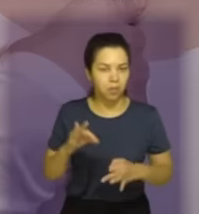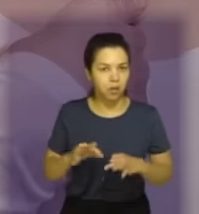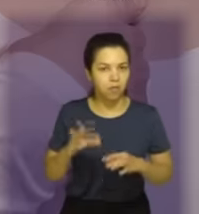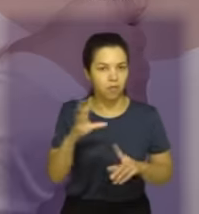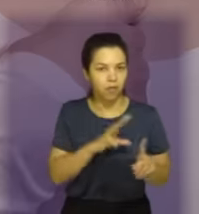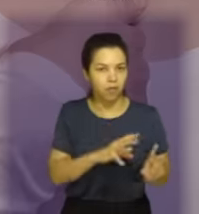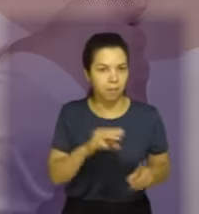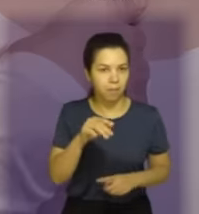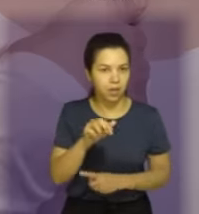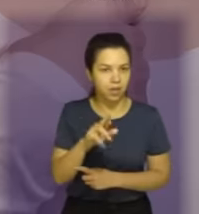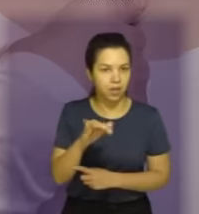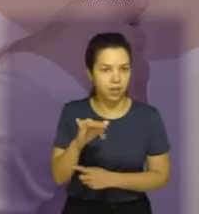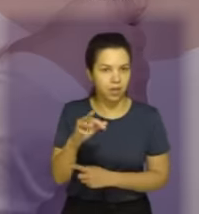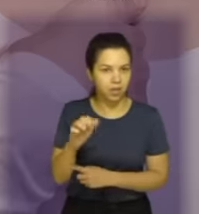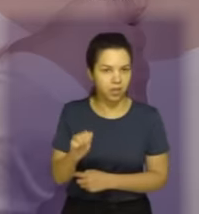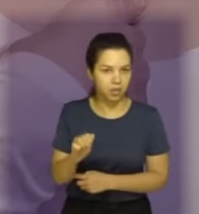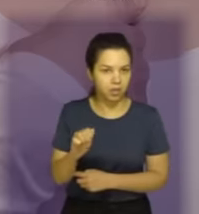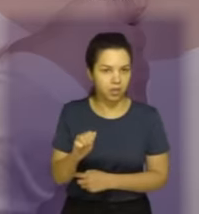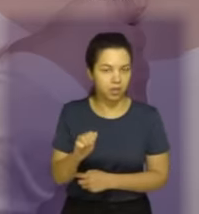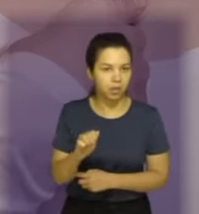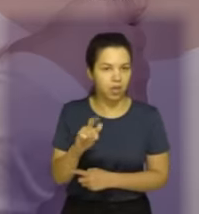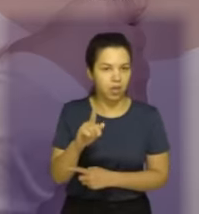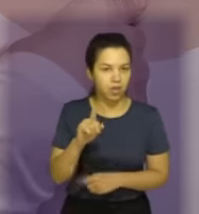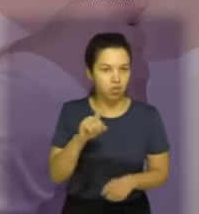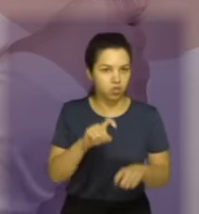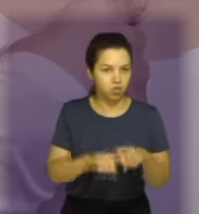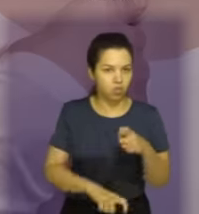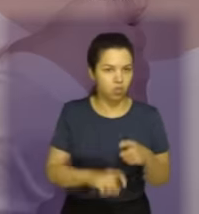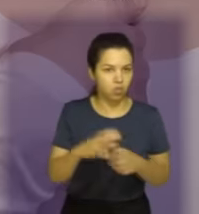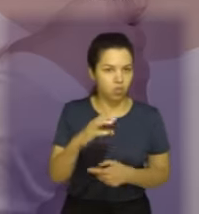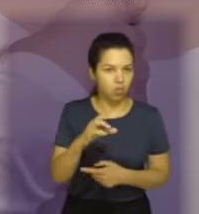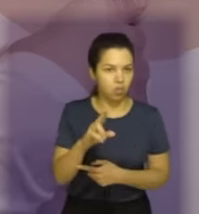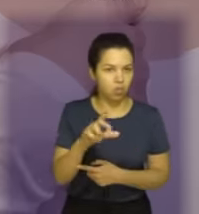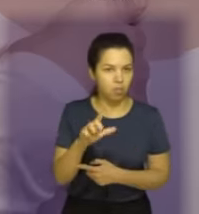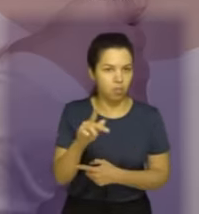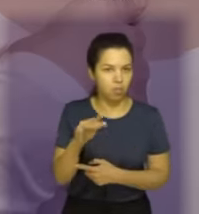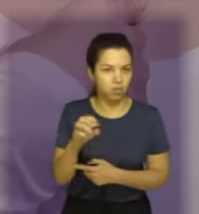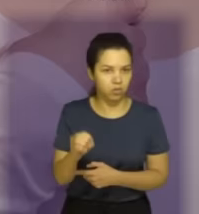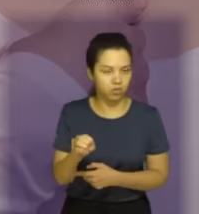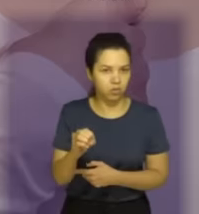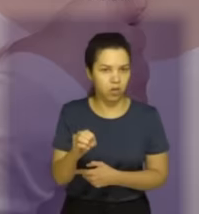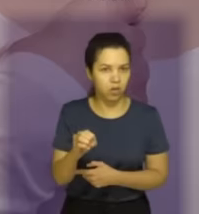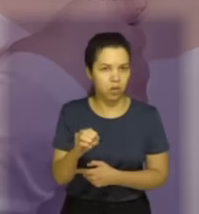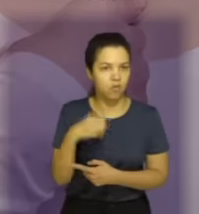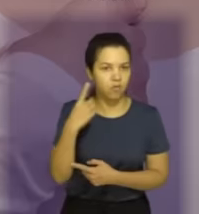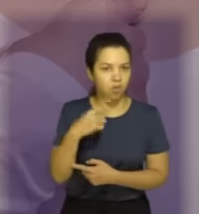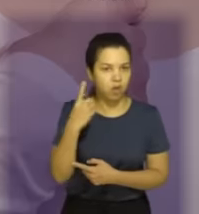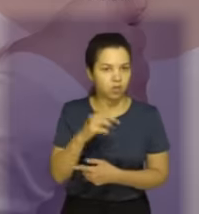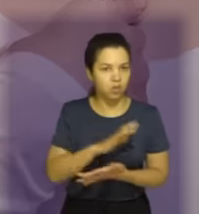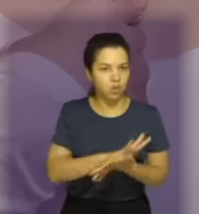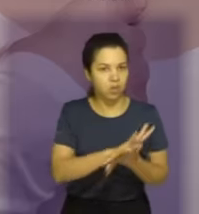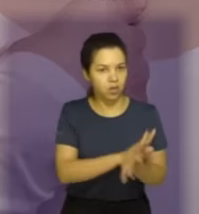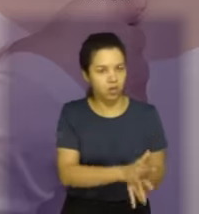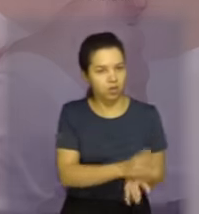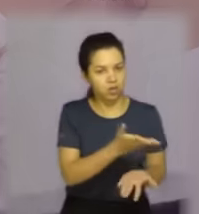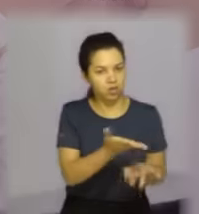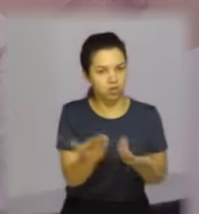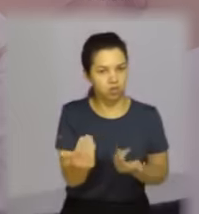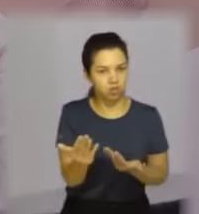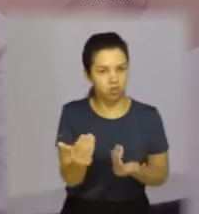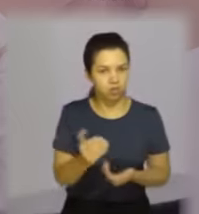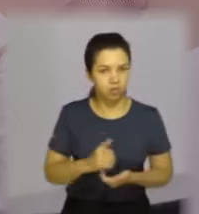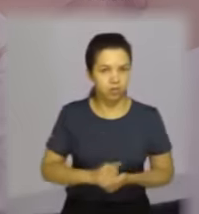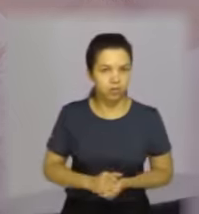termina com tese inédita de estupro culposo e advogado humilhando o jovem. Imagina a revolta, a comoção